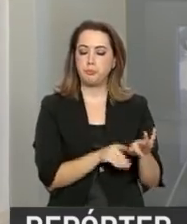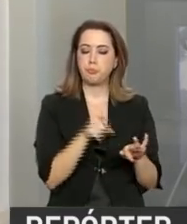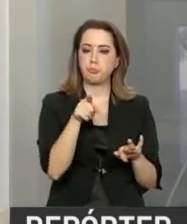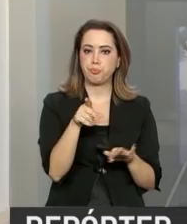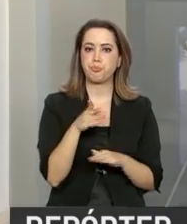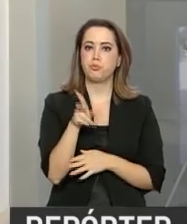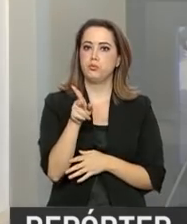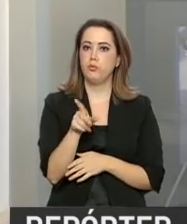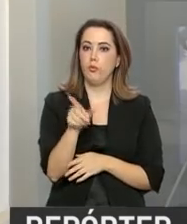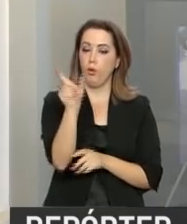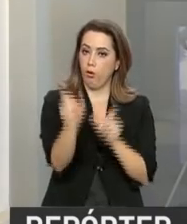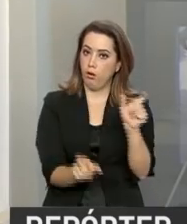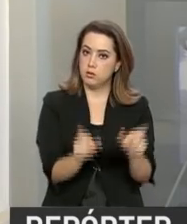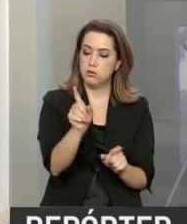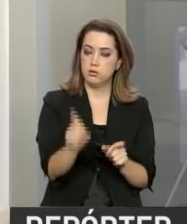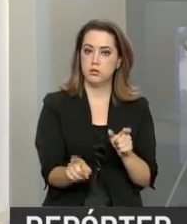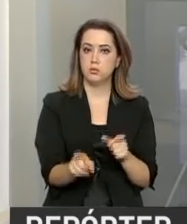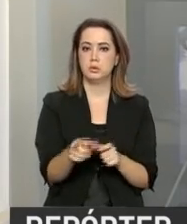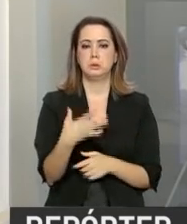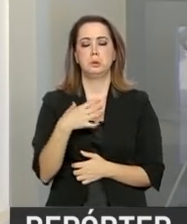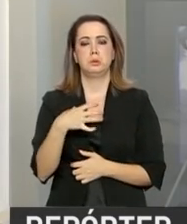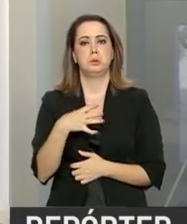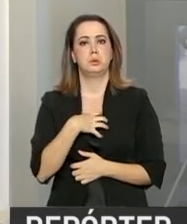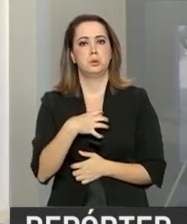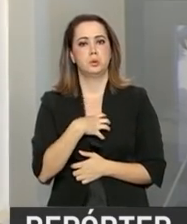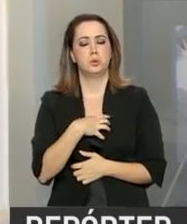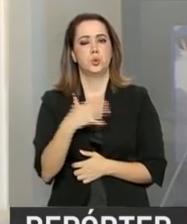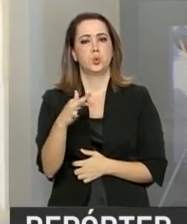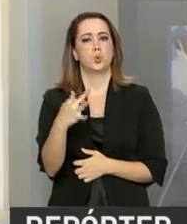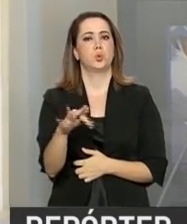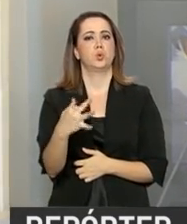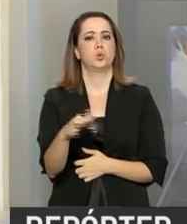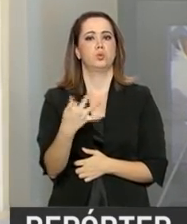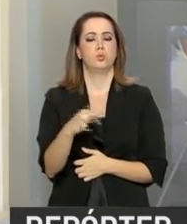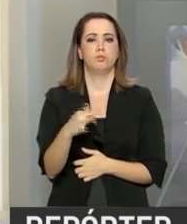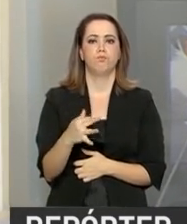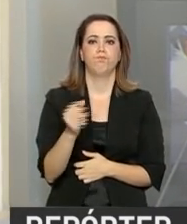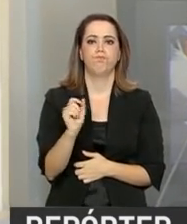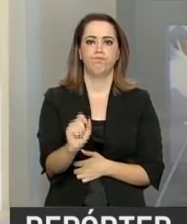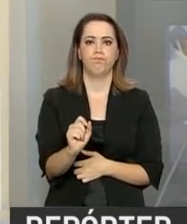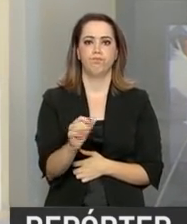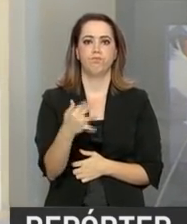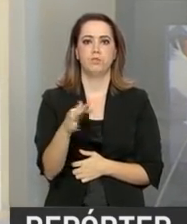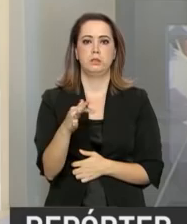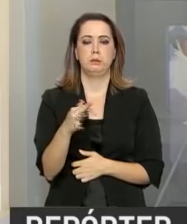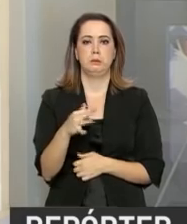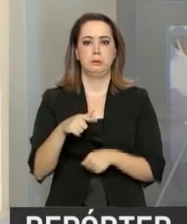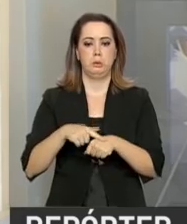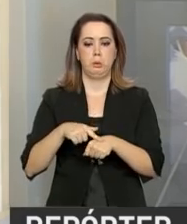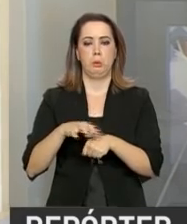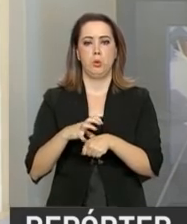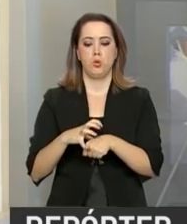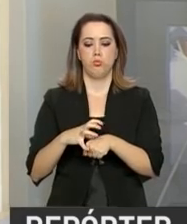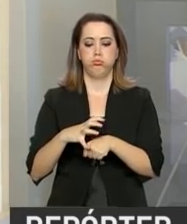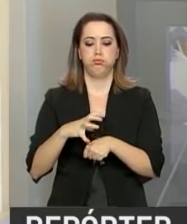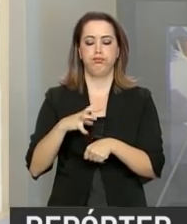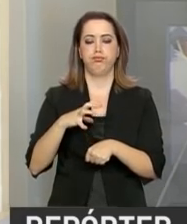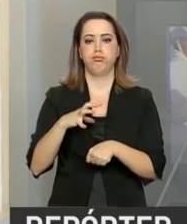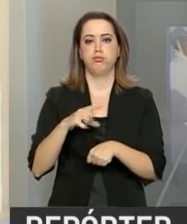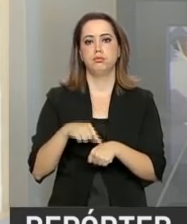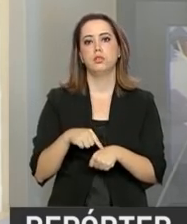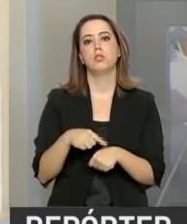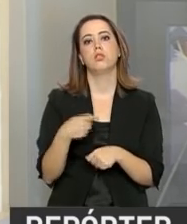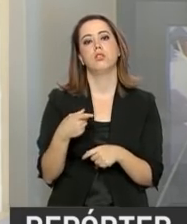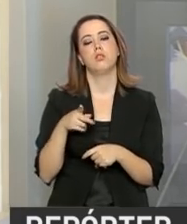eh normalmente sente uma dor com um edema que ocorre na maioria das